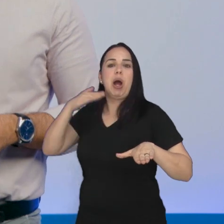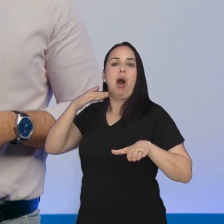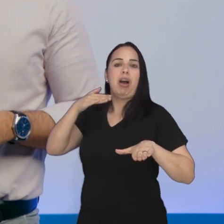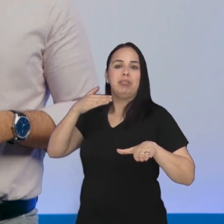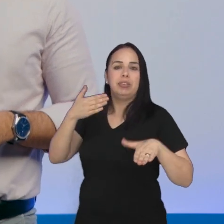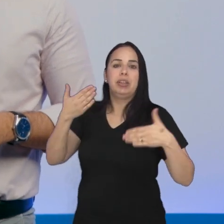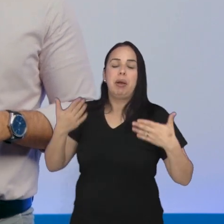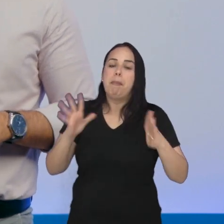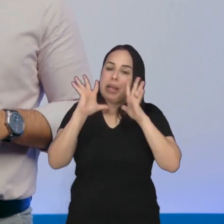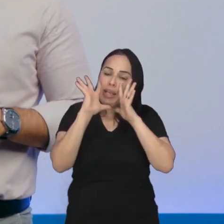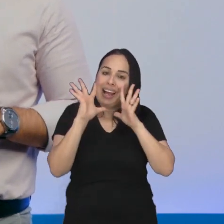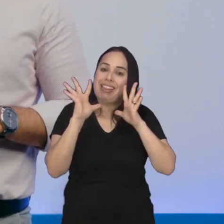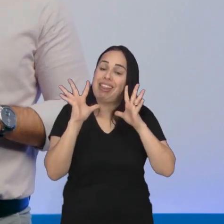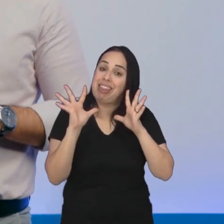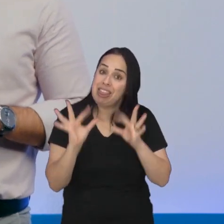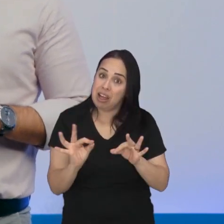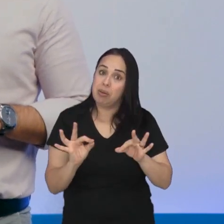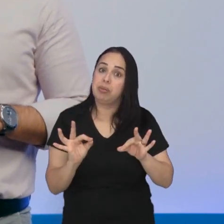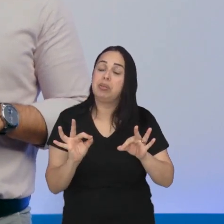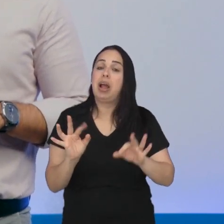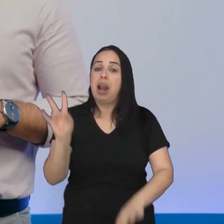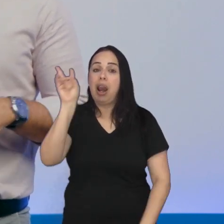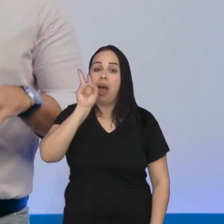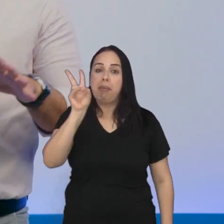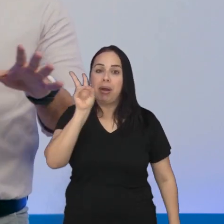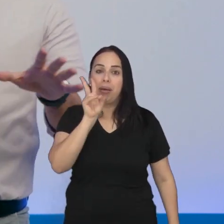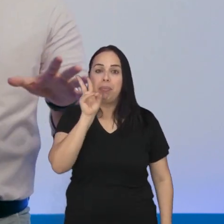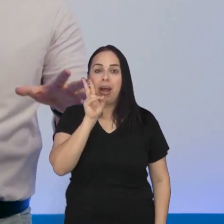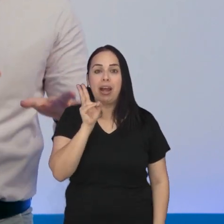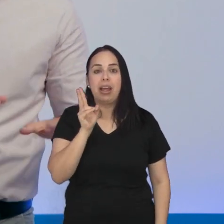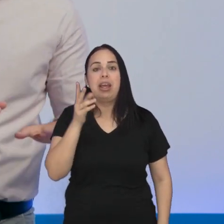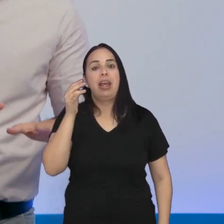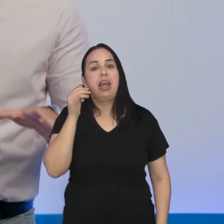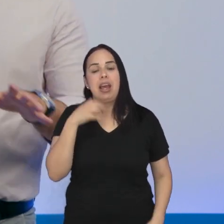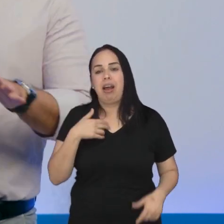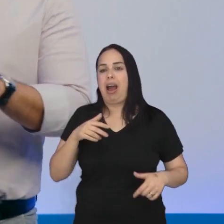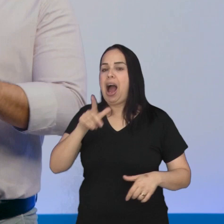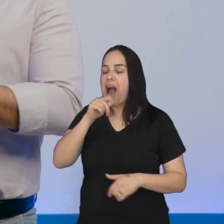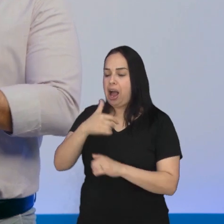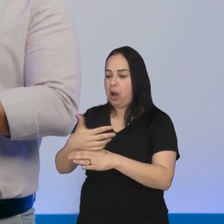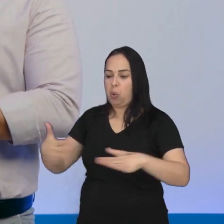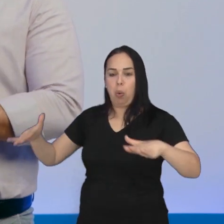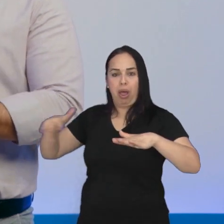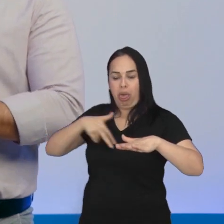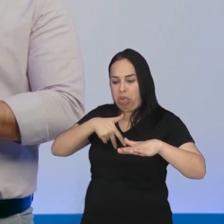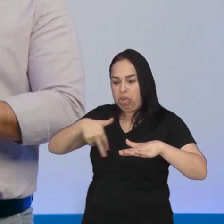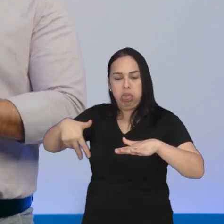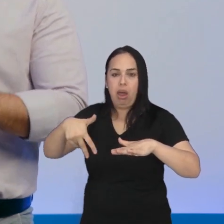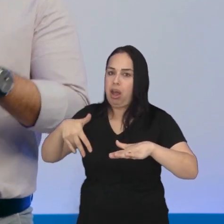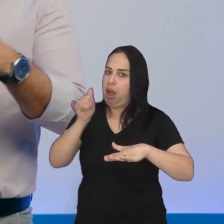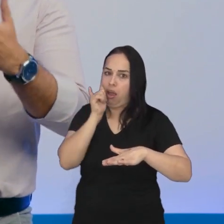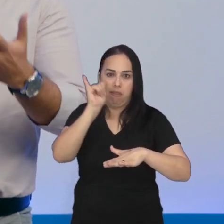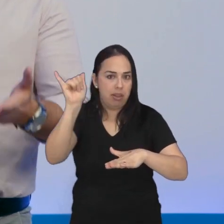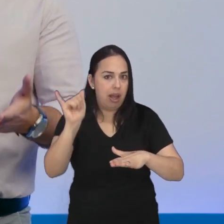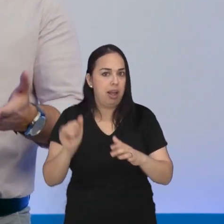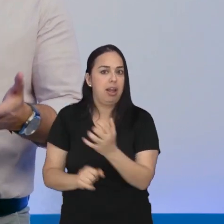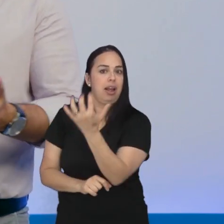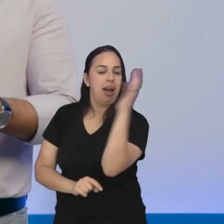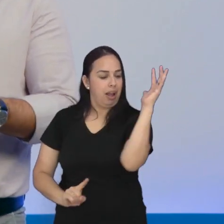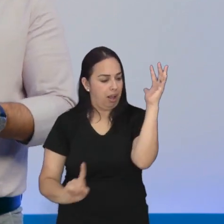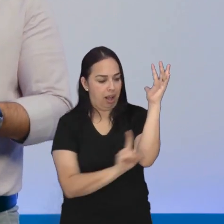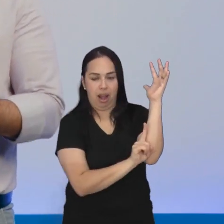de atenção que a gente tem que ter, viu, pessoal? Vale lembrar para não enfrentar enxurrada, evitar ficar embaixo de árvore para nos